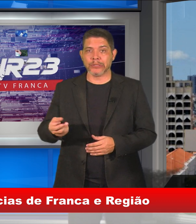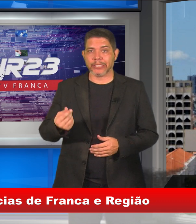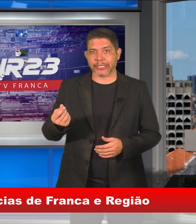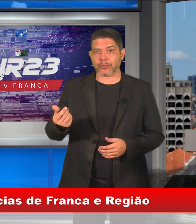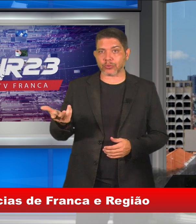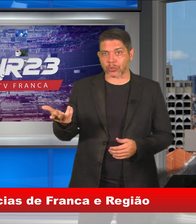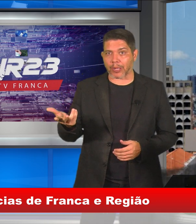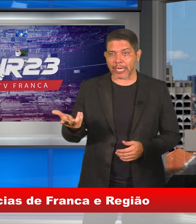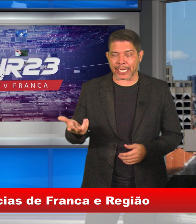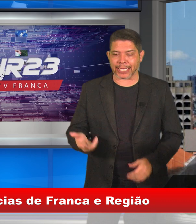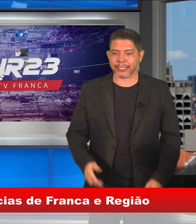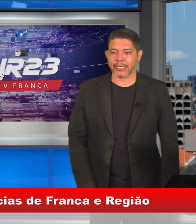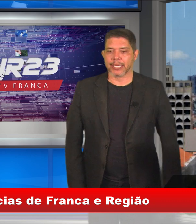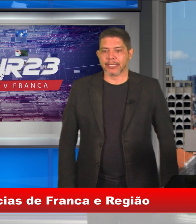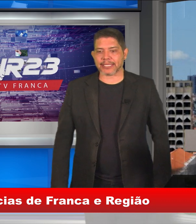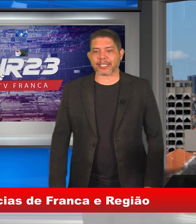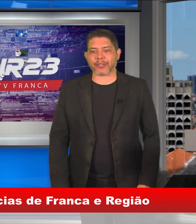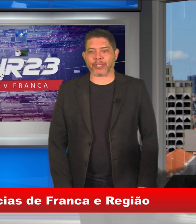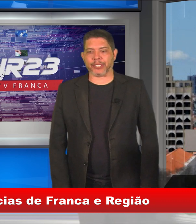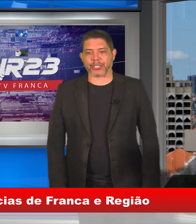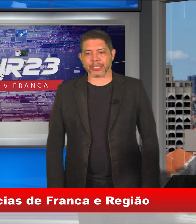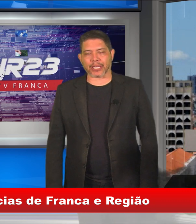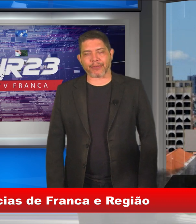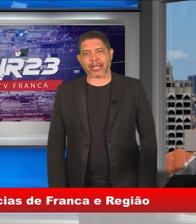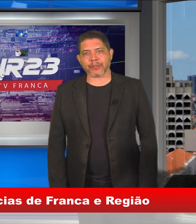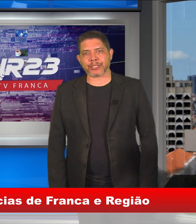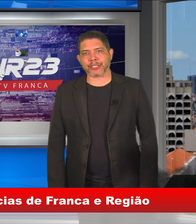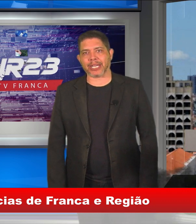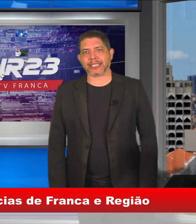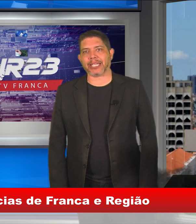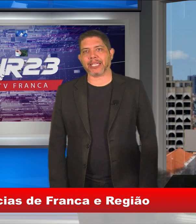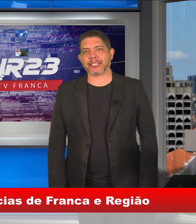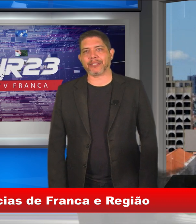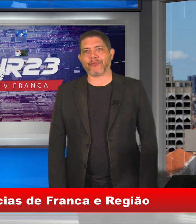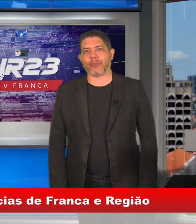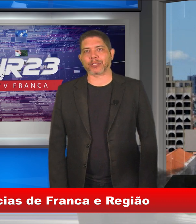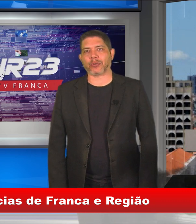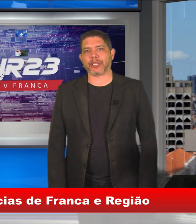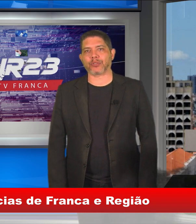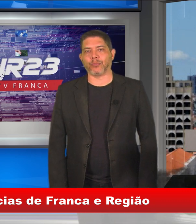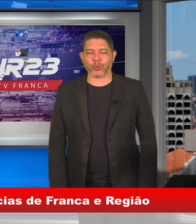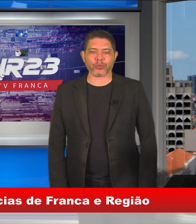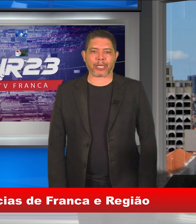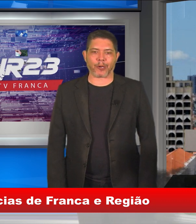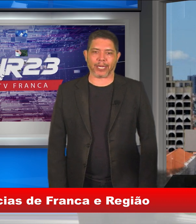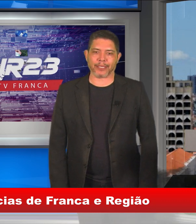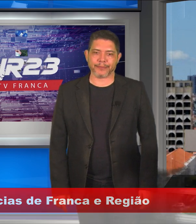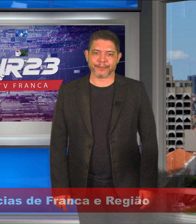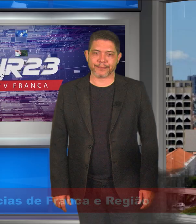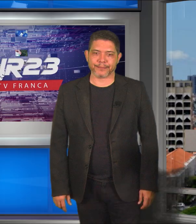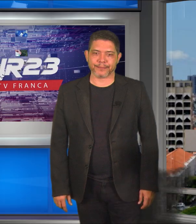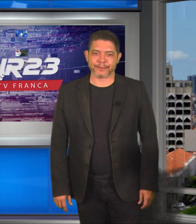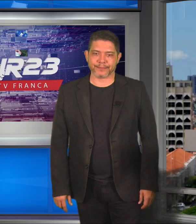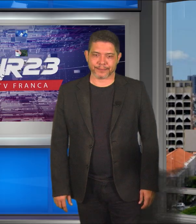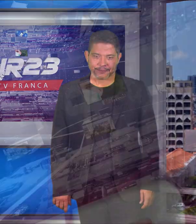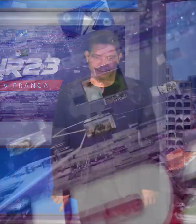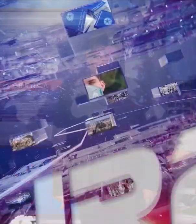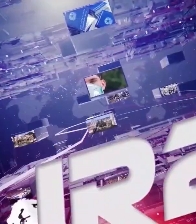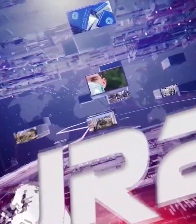muito e não sobra nada. 7h20, intervalo, e já já tem as informações do Mundo da Bola.